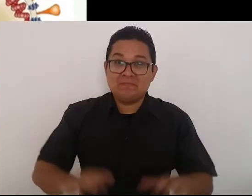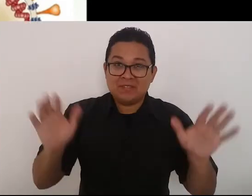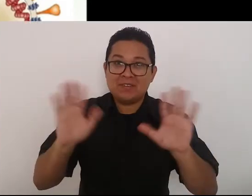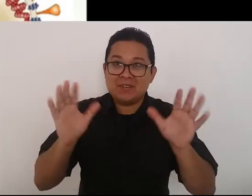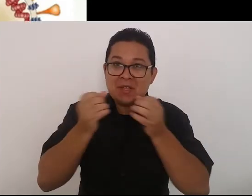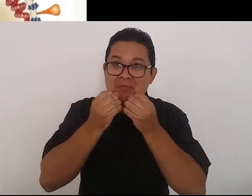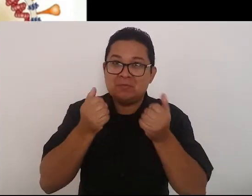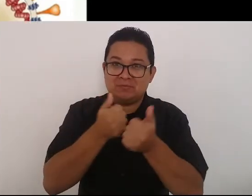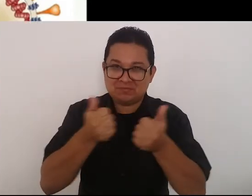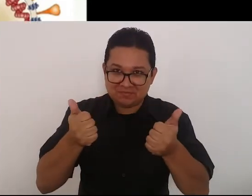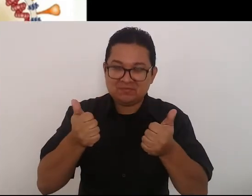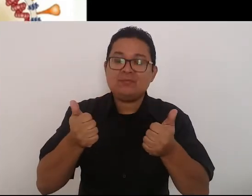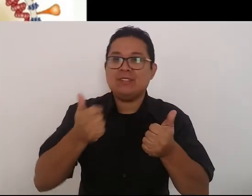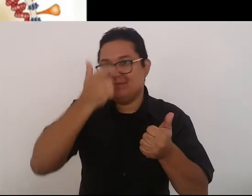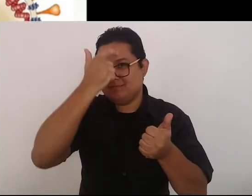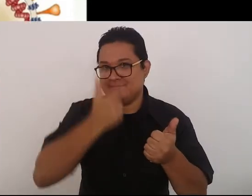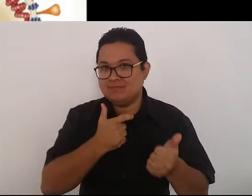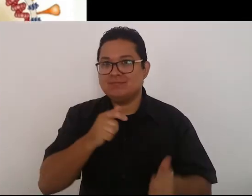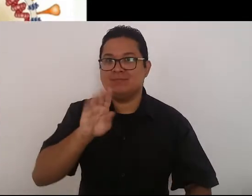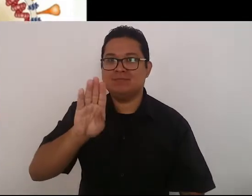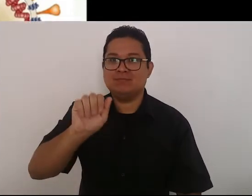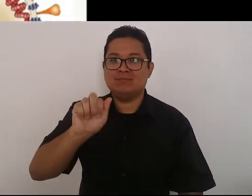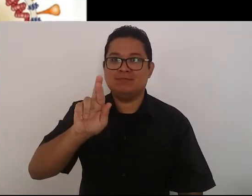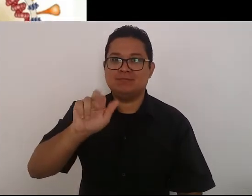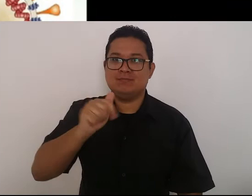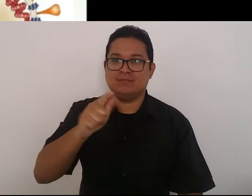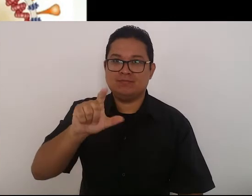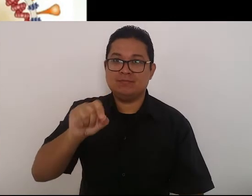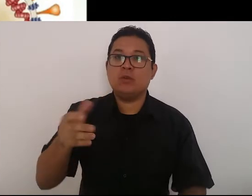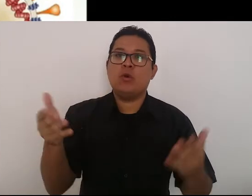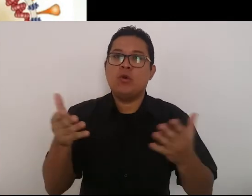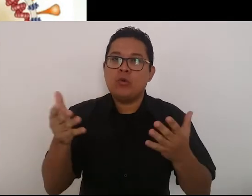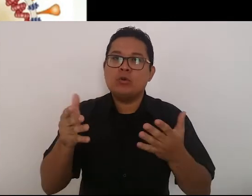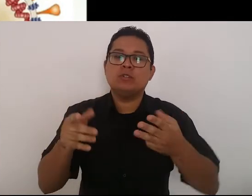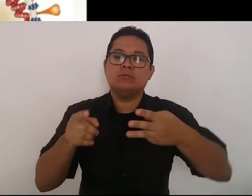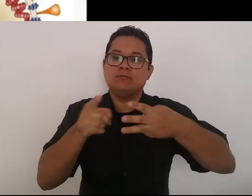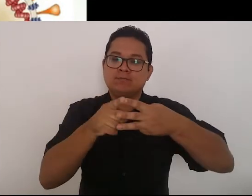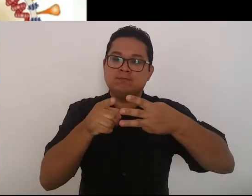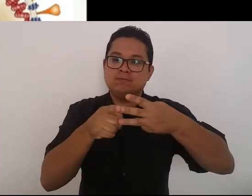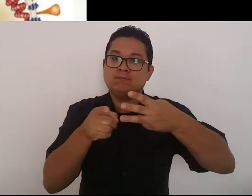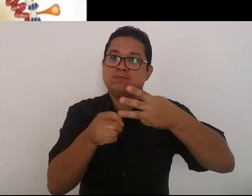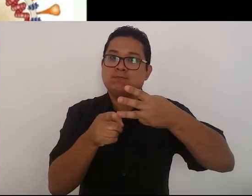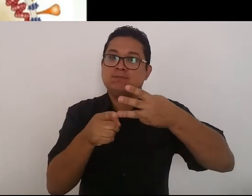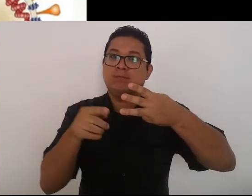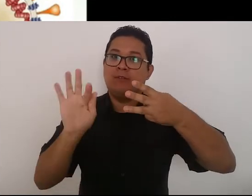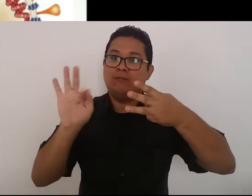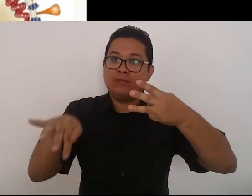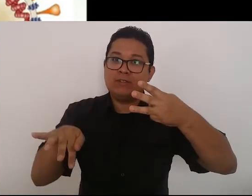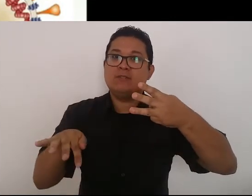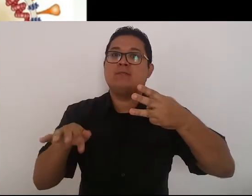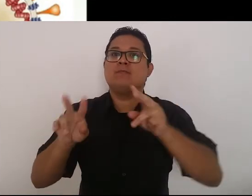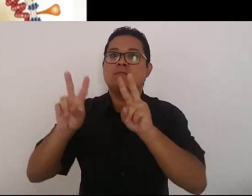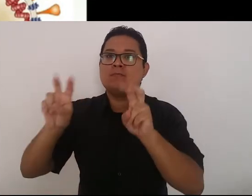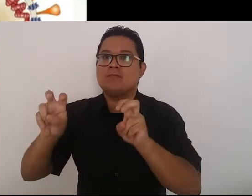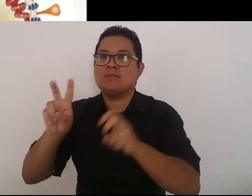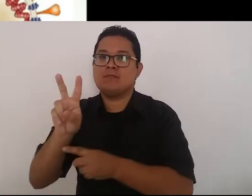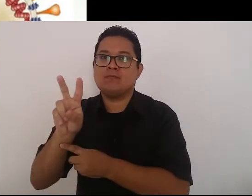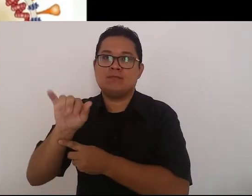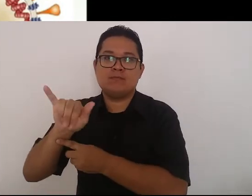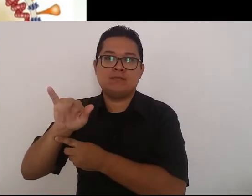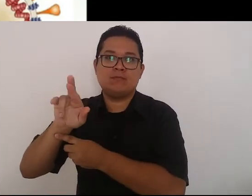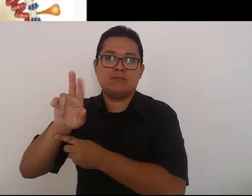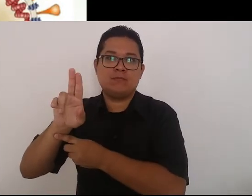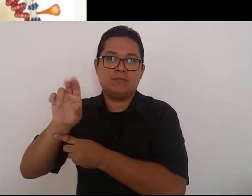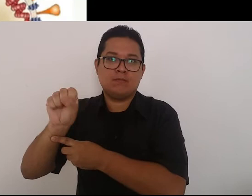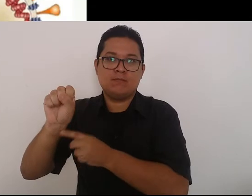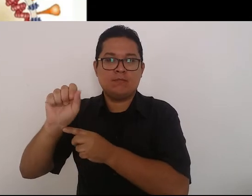Olá pessoal, tudo bem? Professor Barão aqui com a nossa última aulinha de vírus. Eu dei duas aulas antes falando